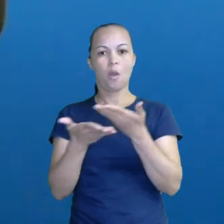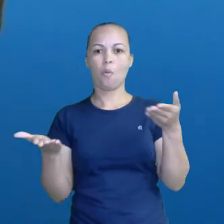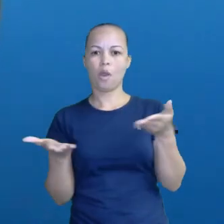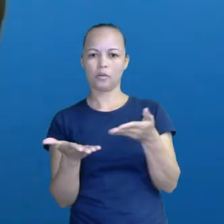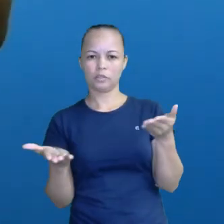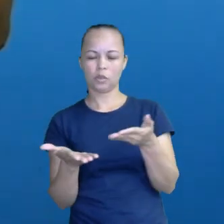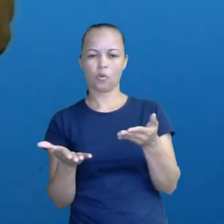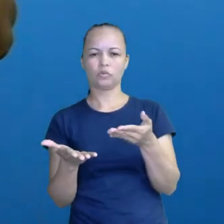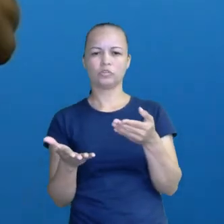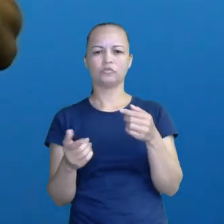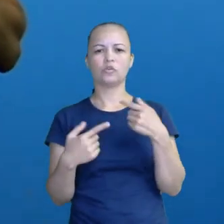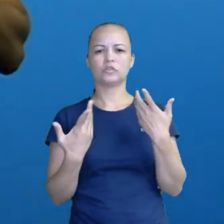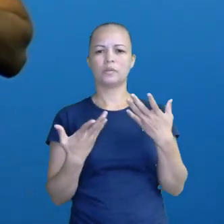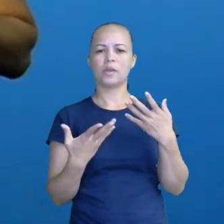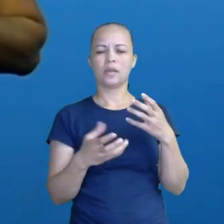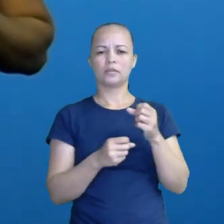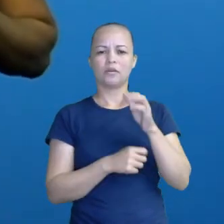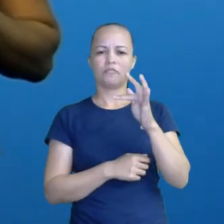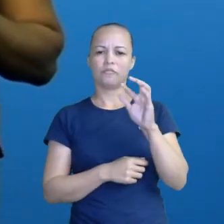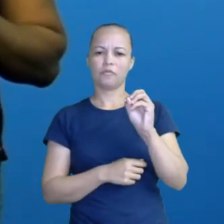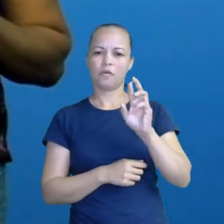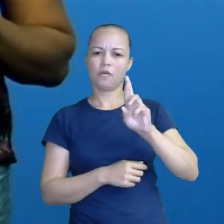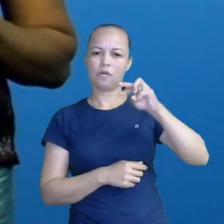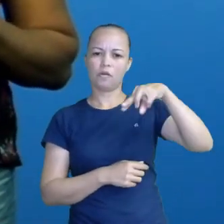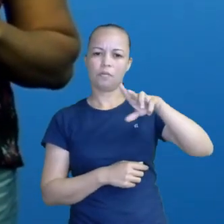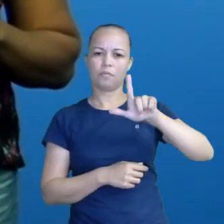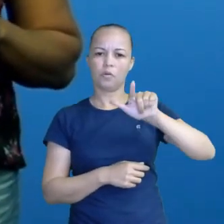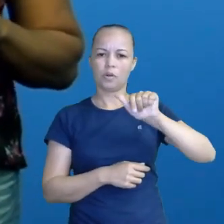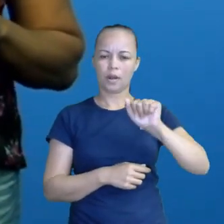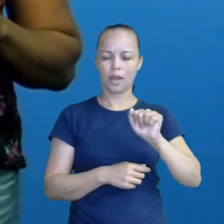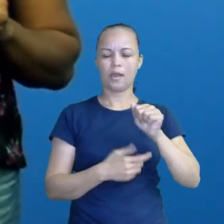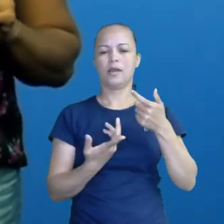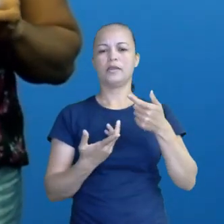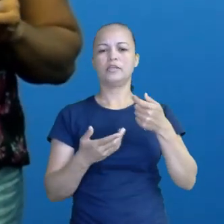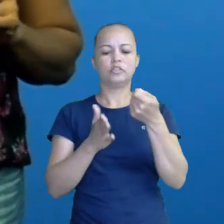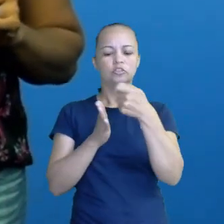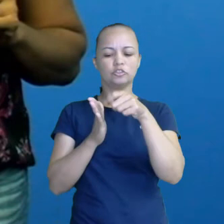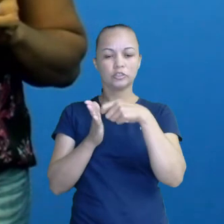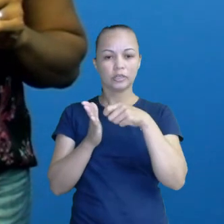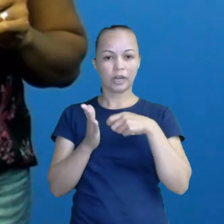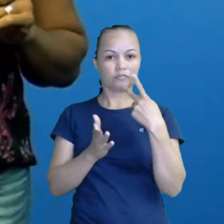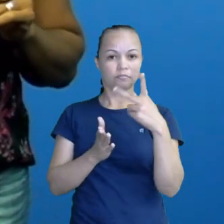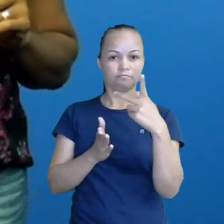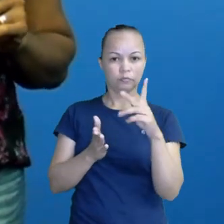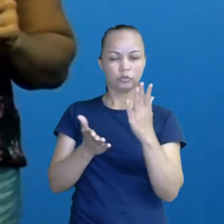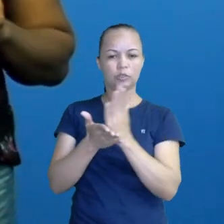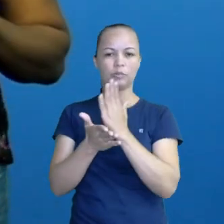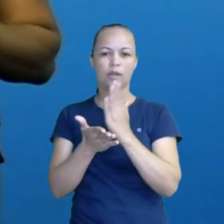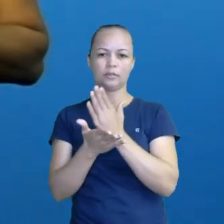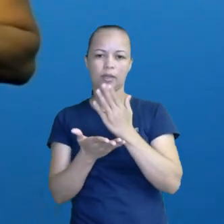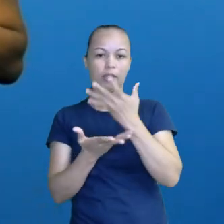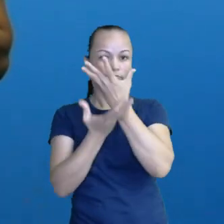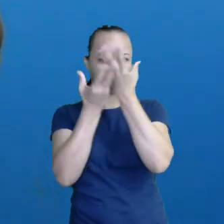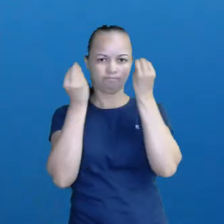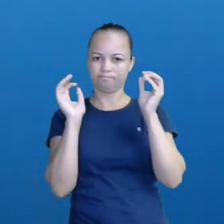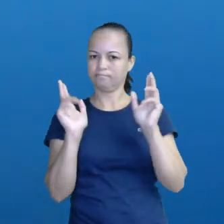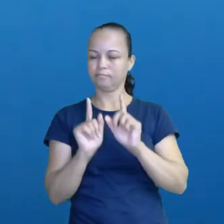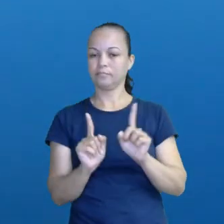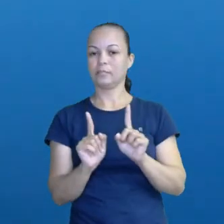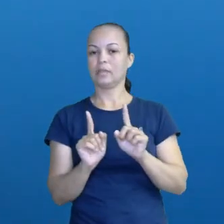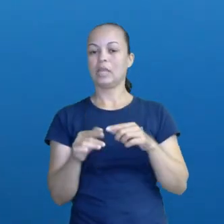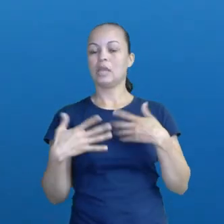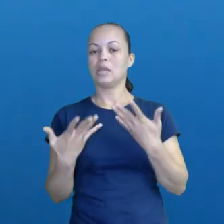hoje você pega essa fórmula Sinhá escreve no seu caderno para não esquecer certo e